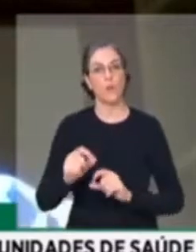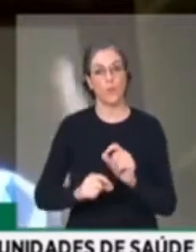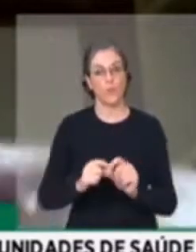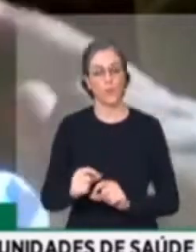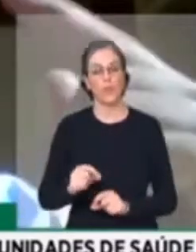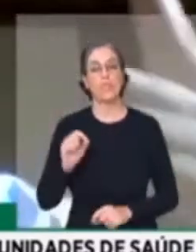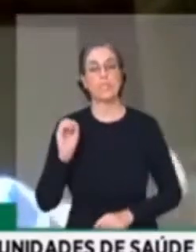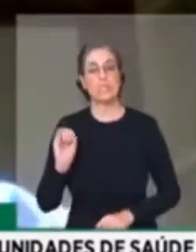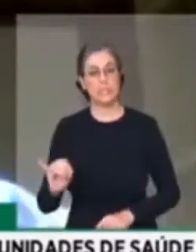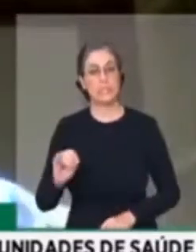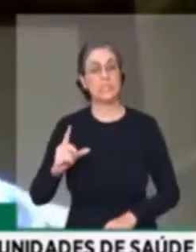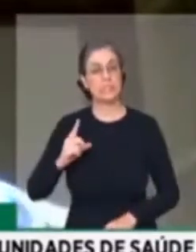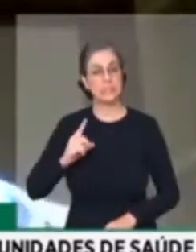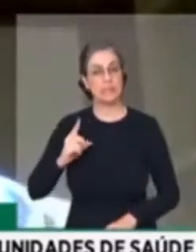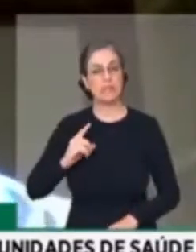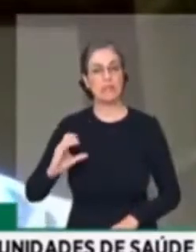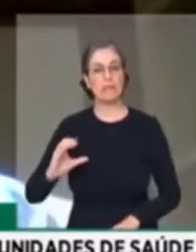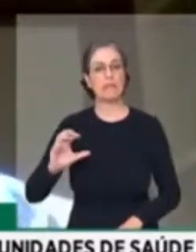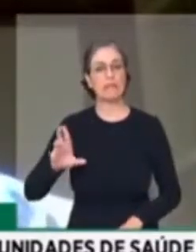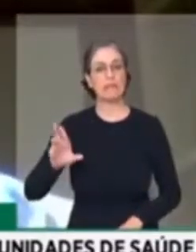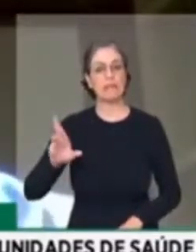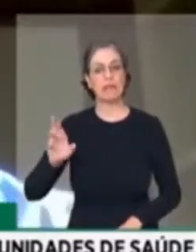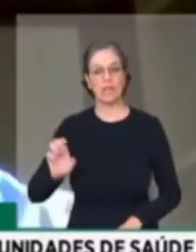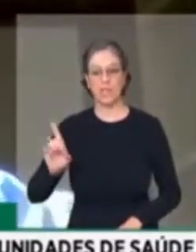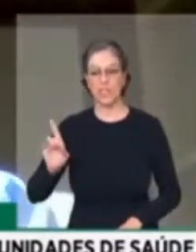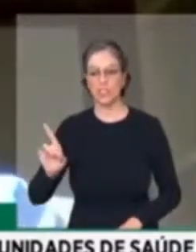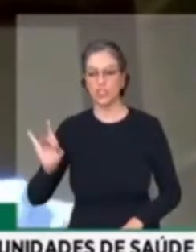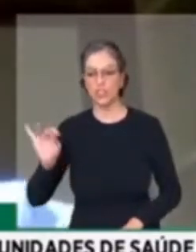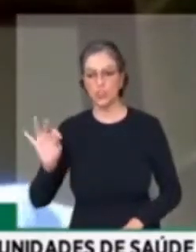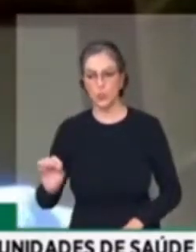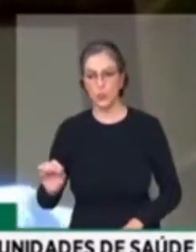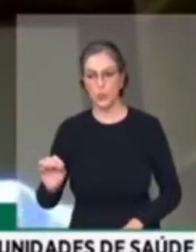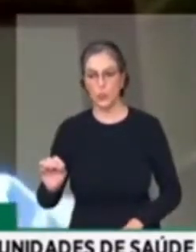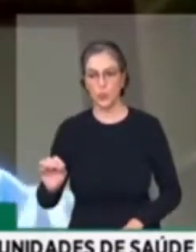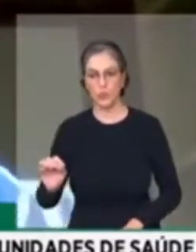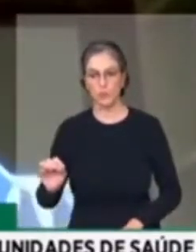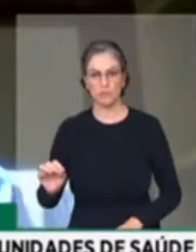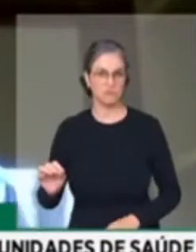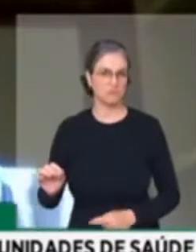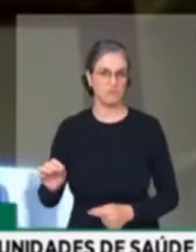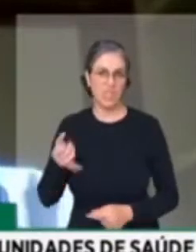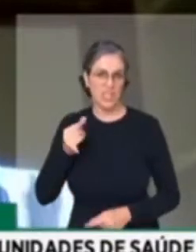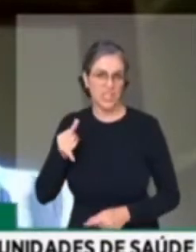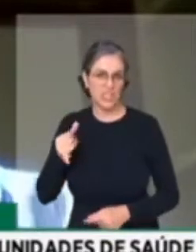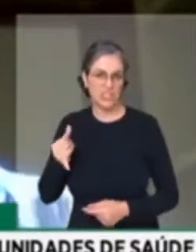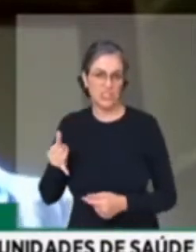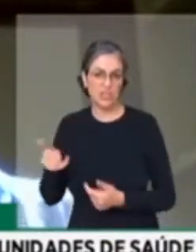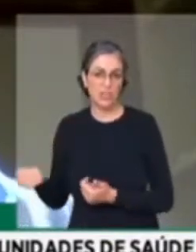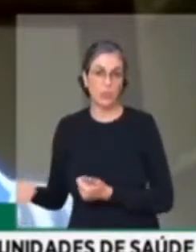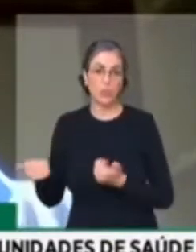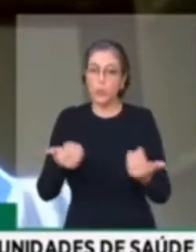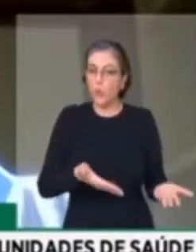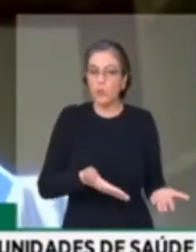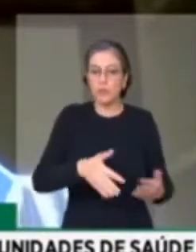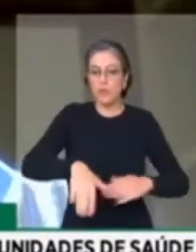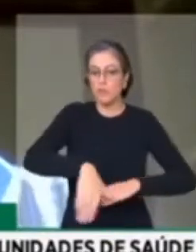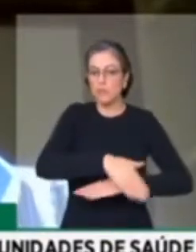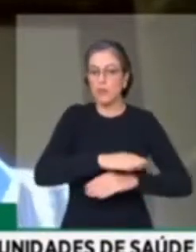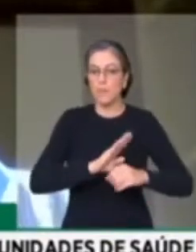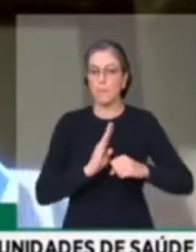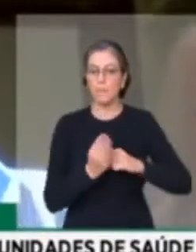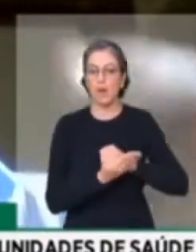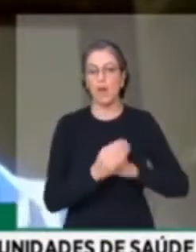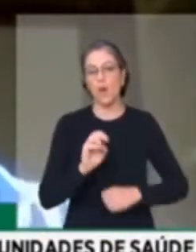direcionar, se assim quiserem, esses créditos para um determinado bairro, para uma determinada região,